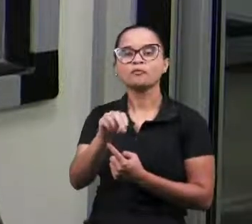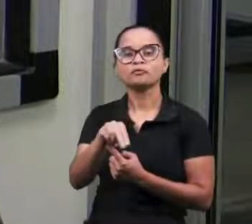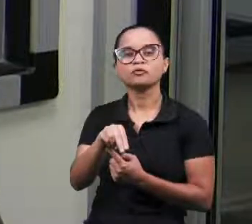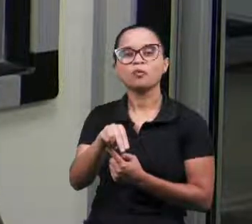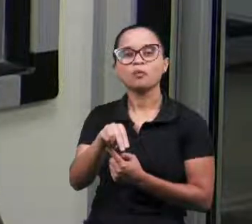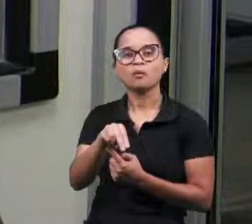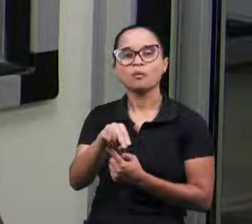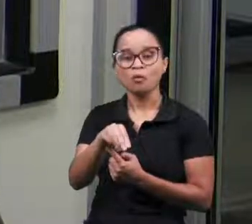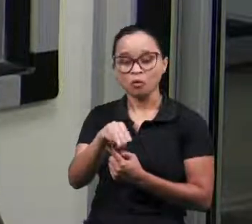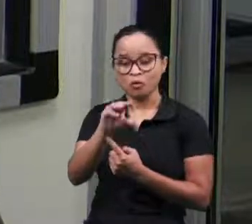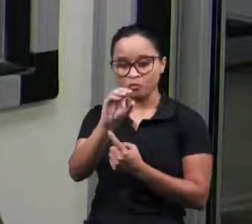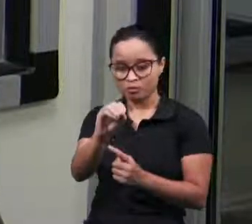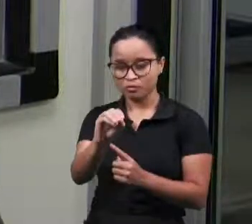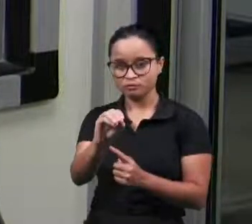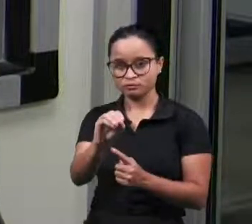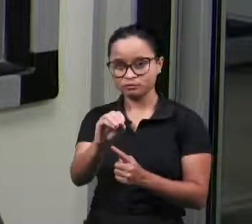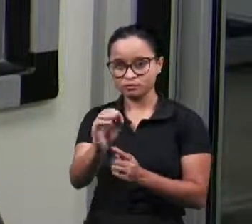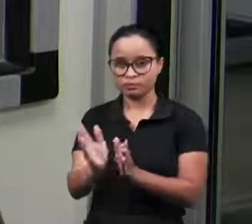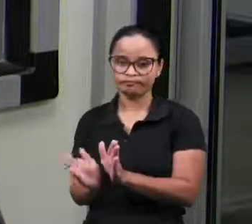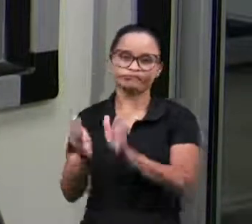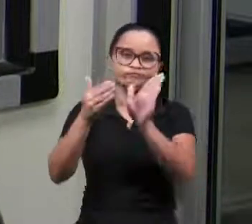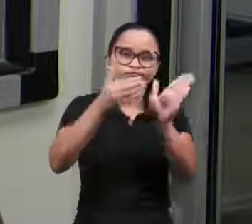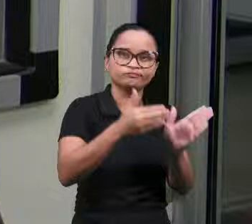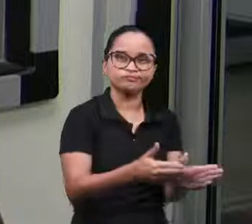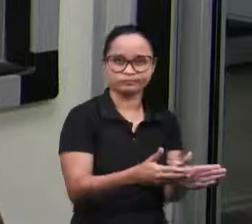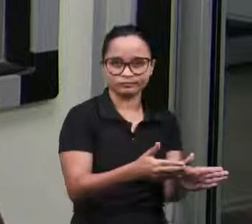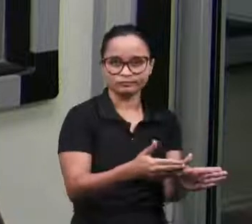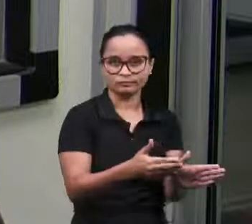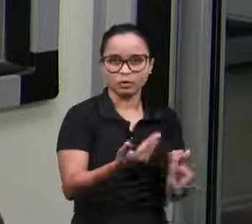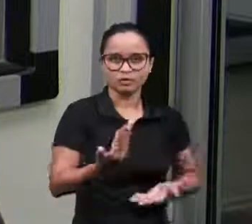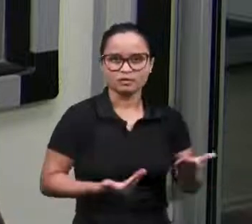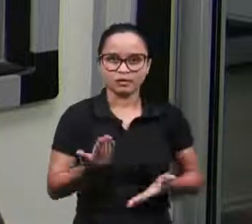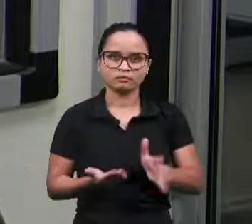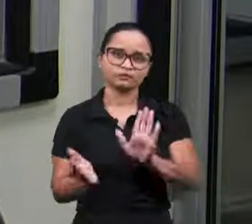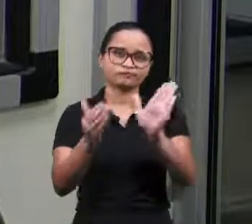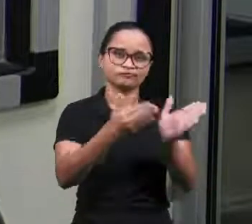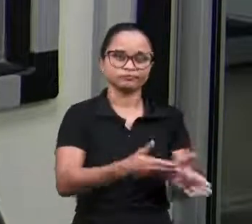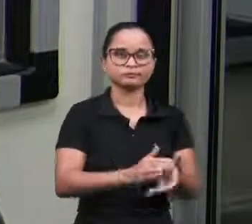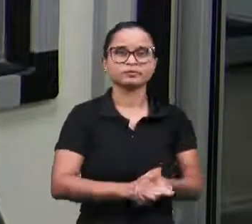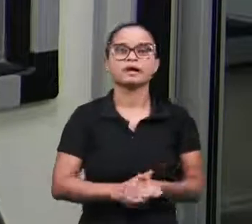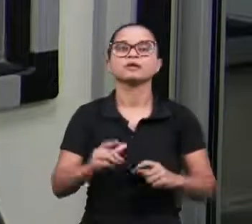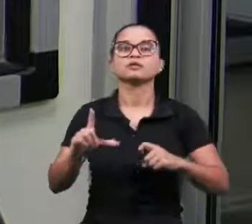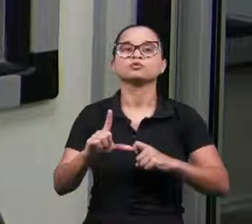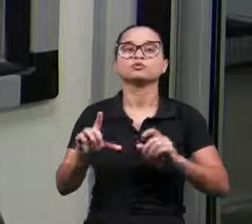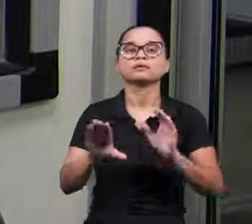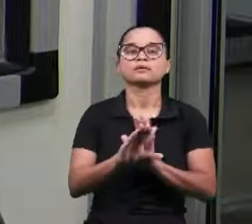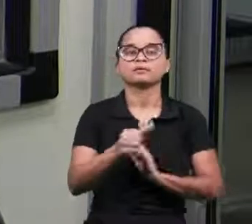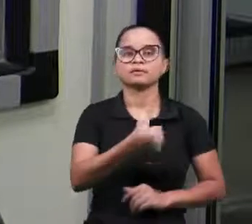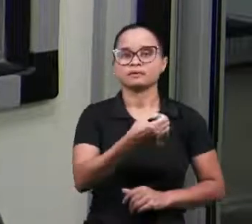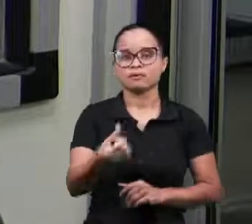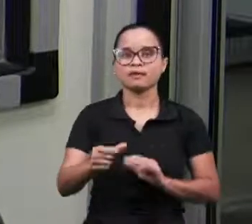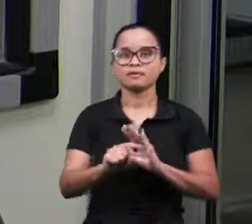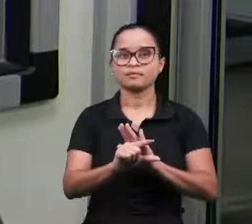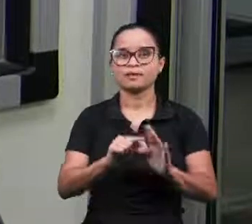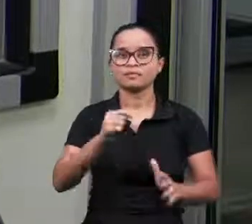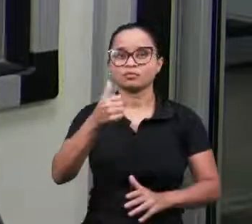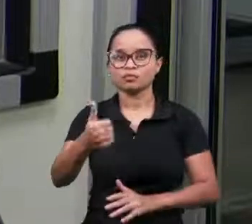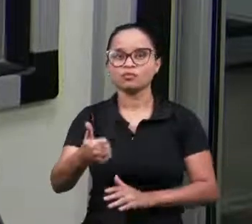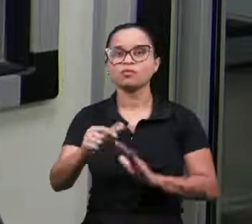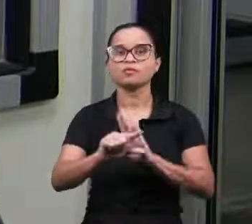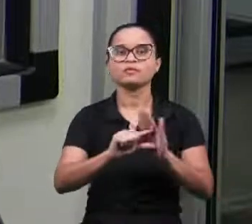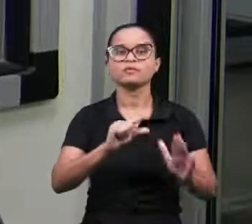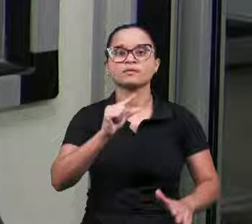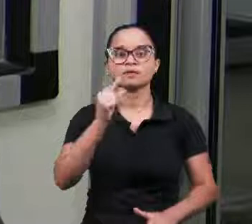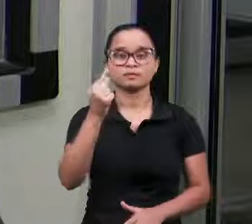Lucas, capítulo 16. Nós vamos ler o verso 1 e o verso 2. Lucas